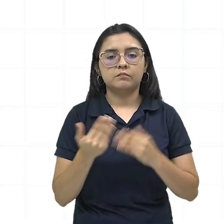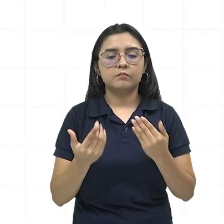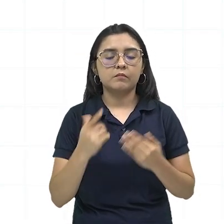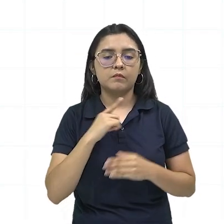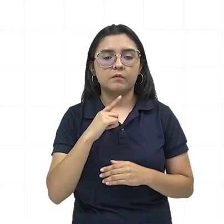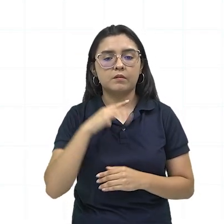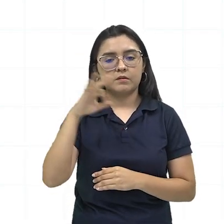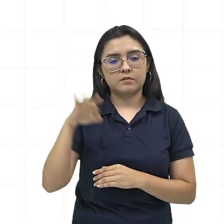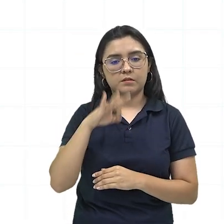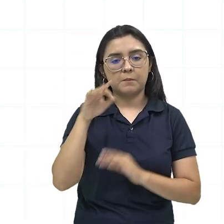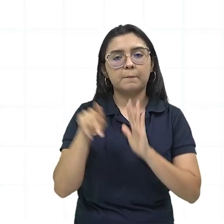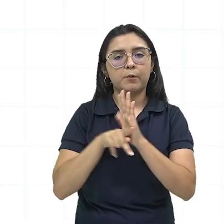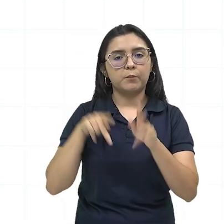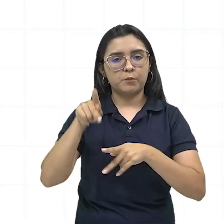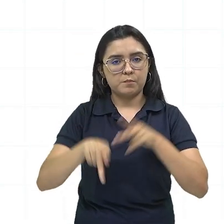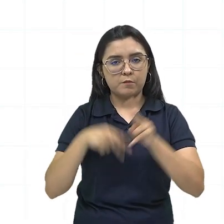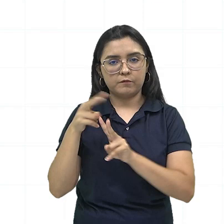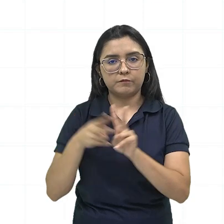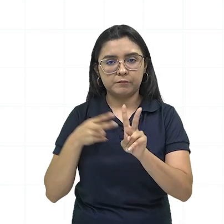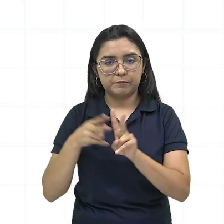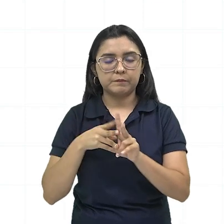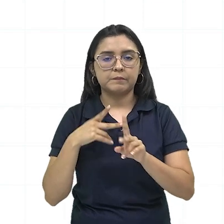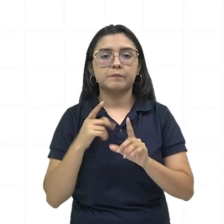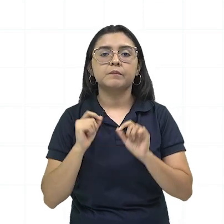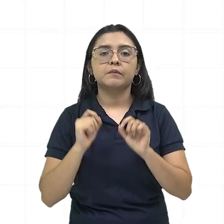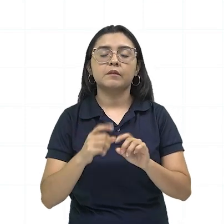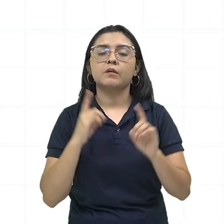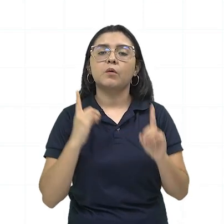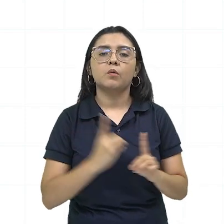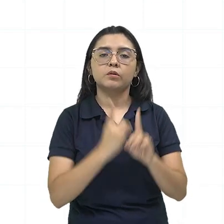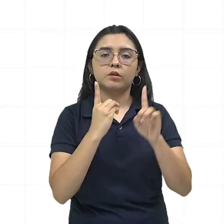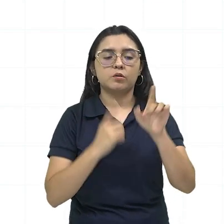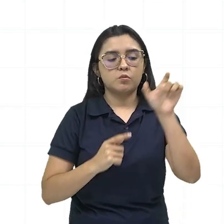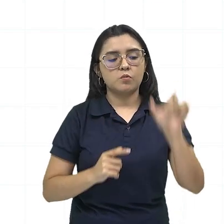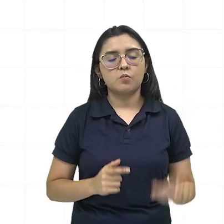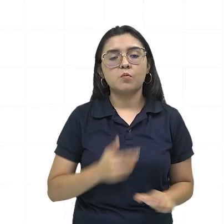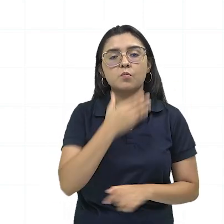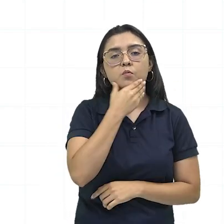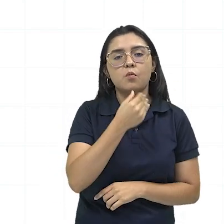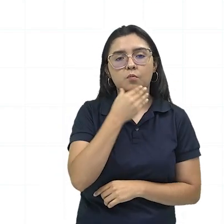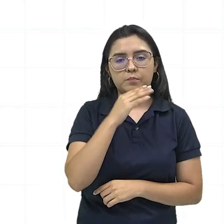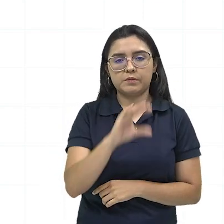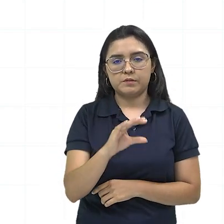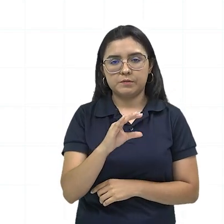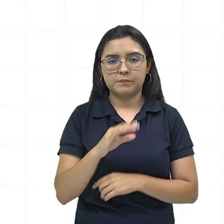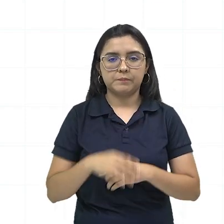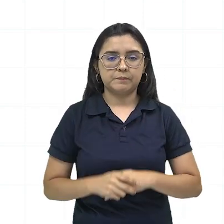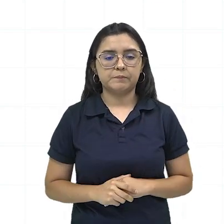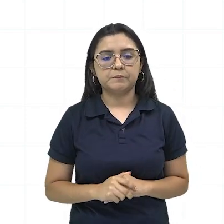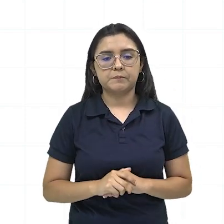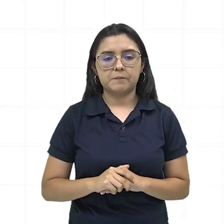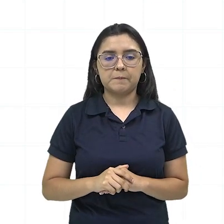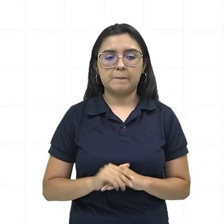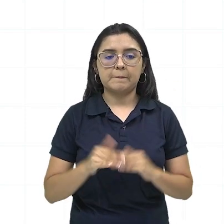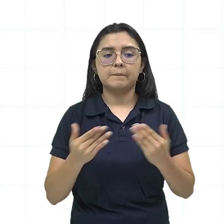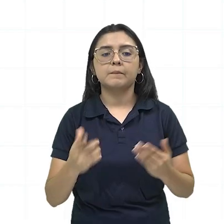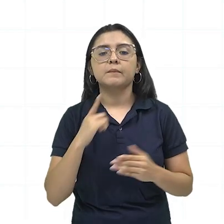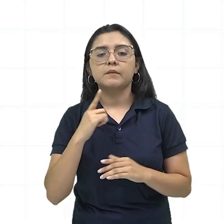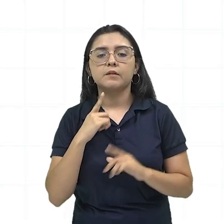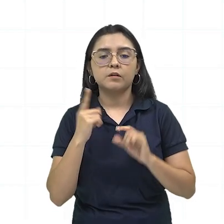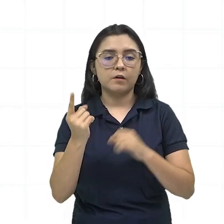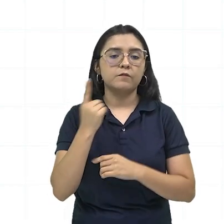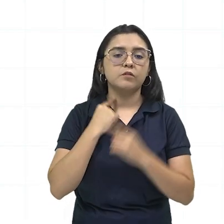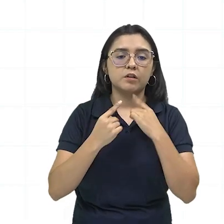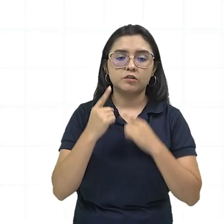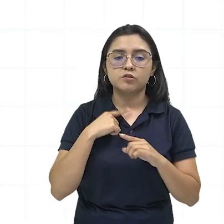sagradas do seu povo, cruzaria caminho com um cientista, ávido por